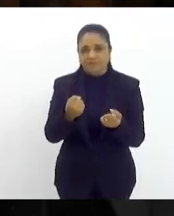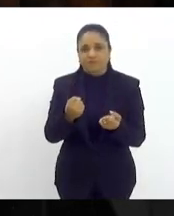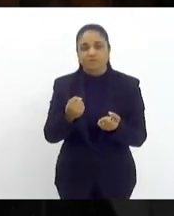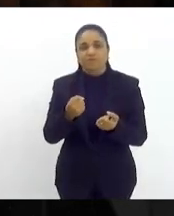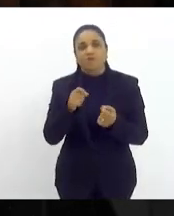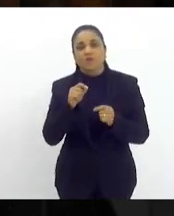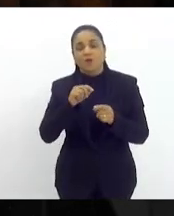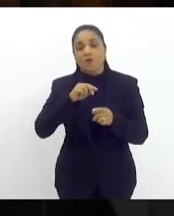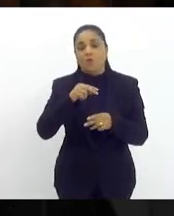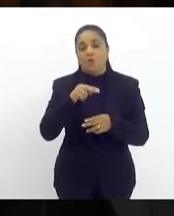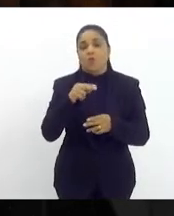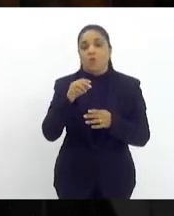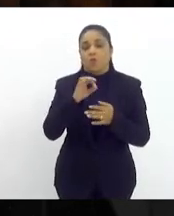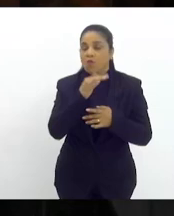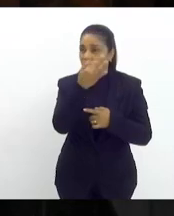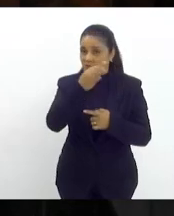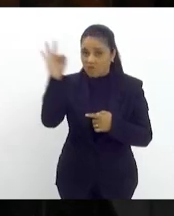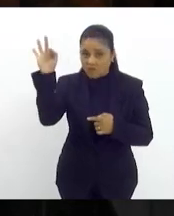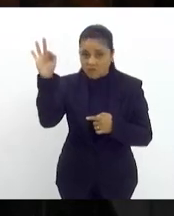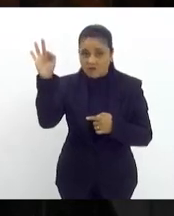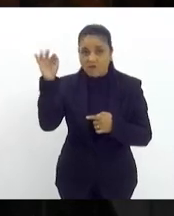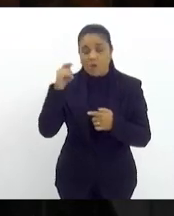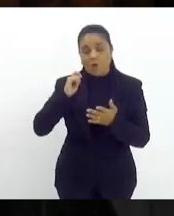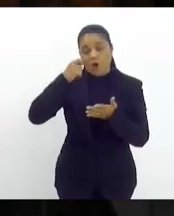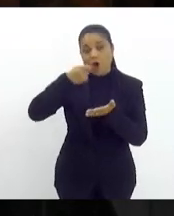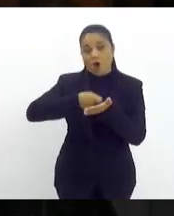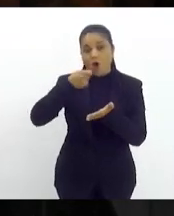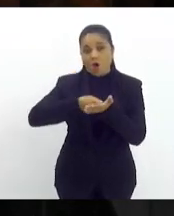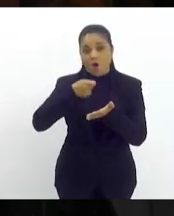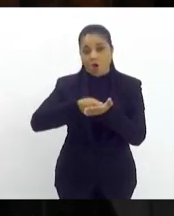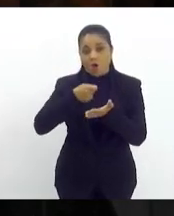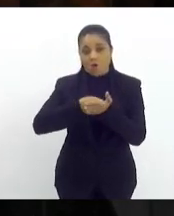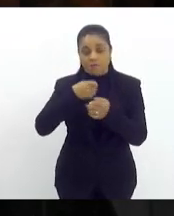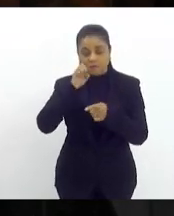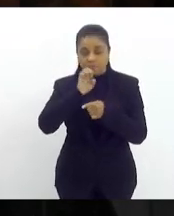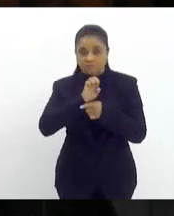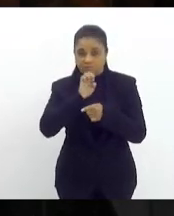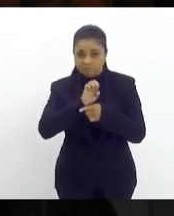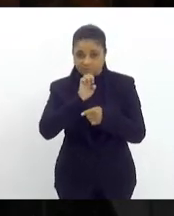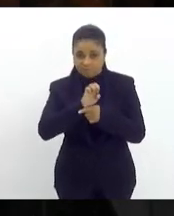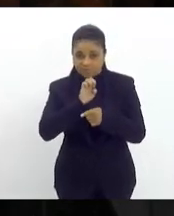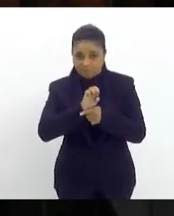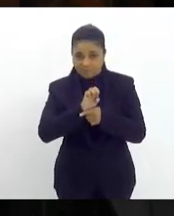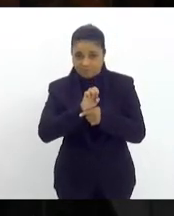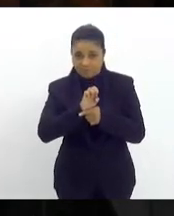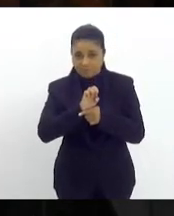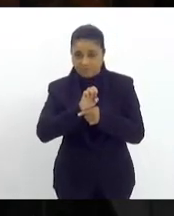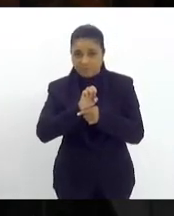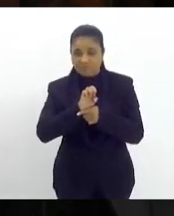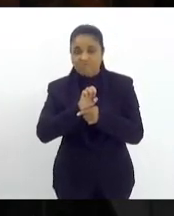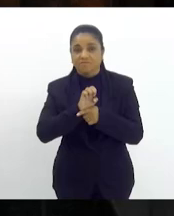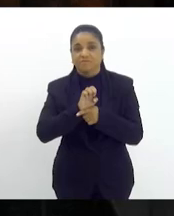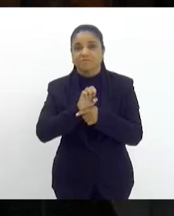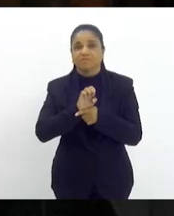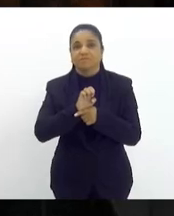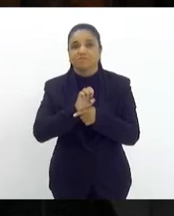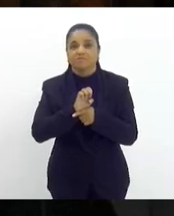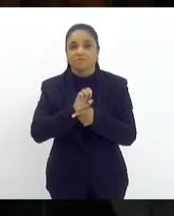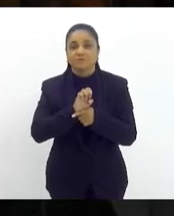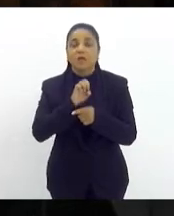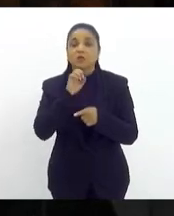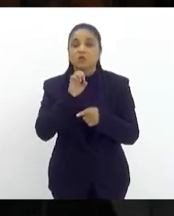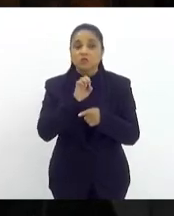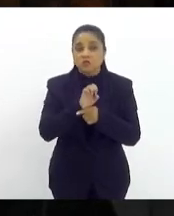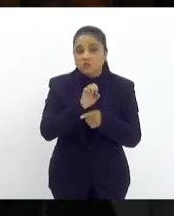que a união cobra aos Estados para que os